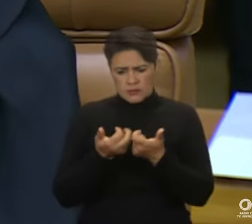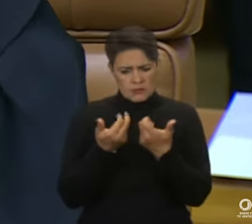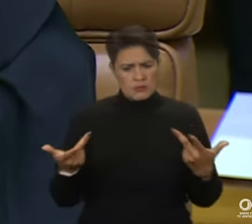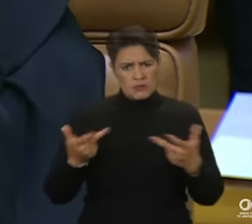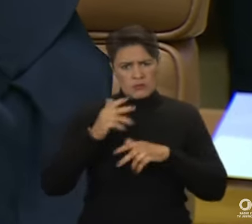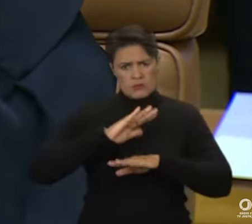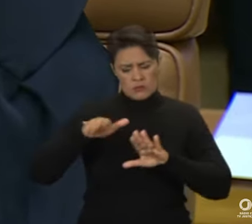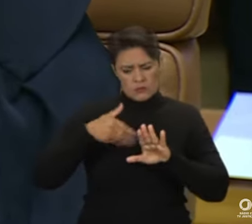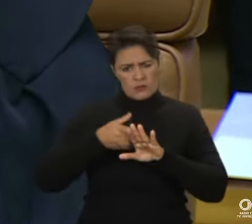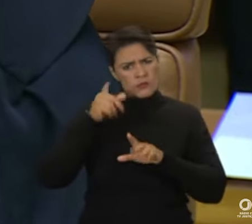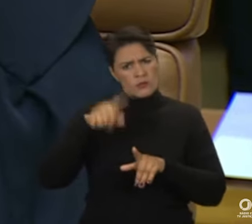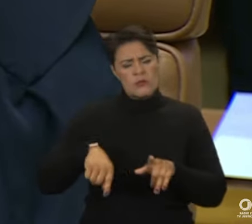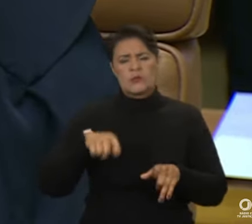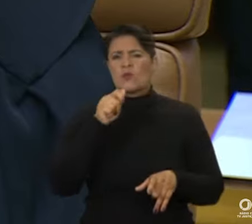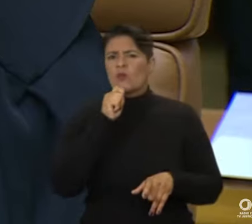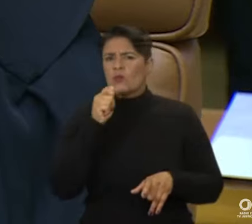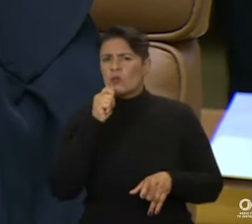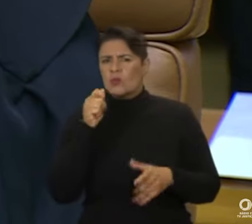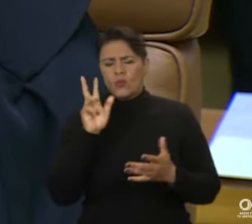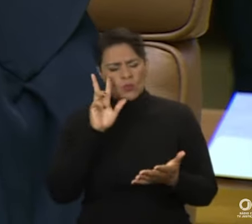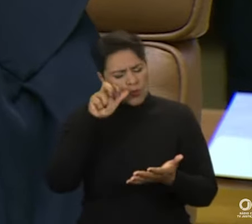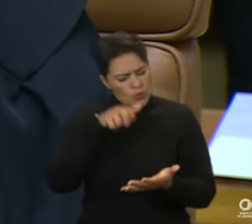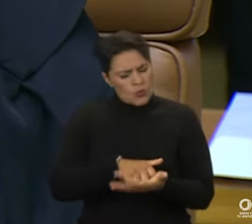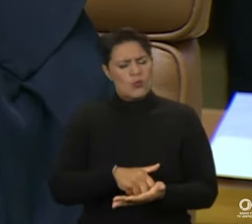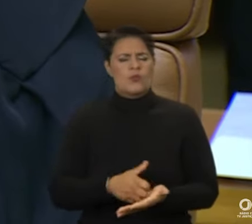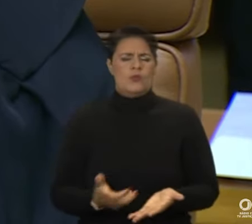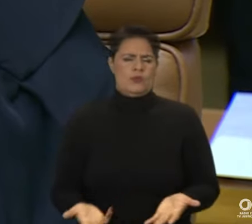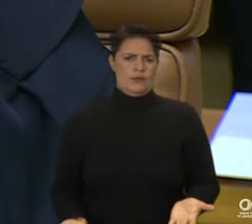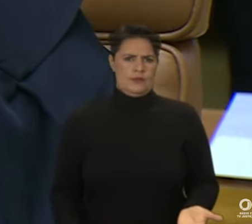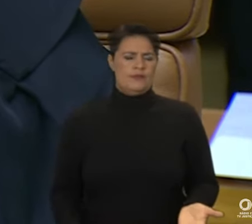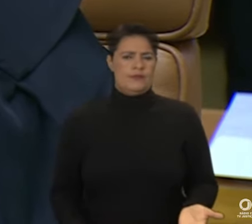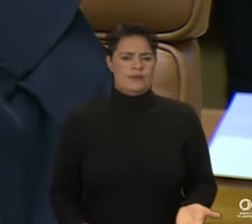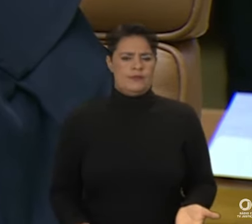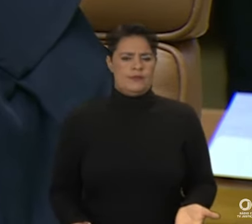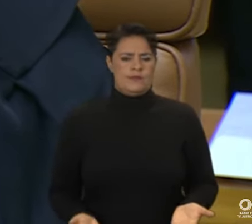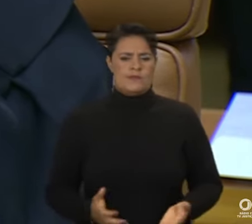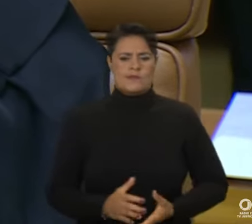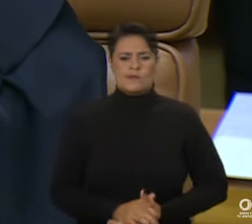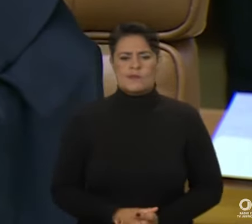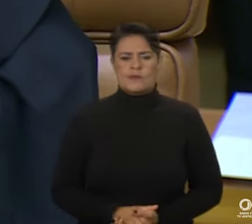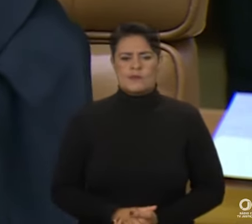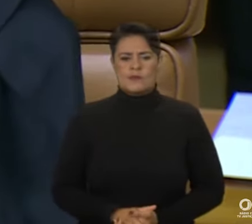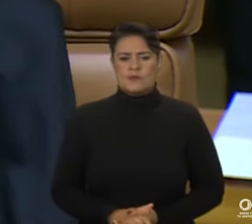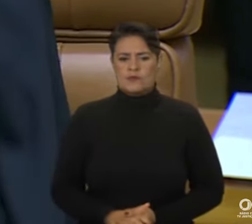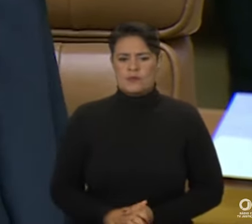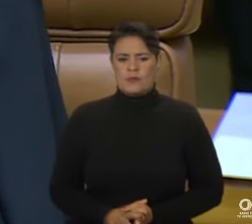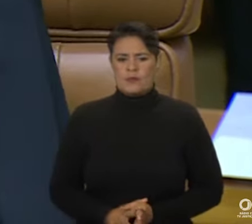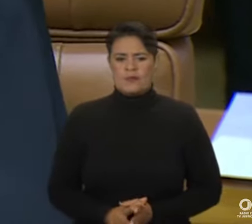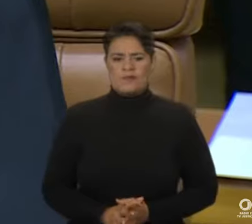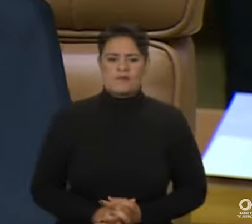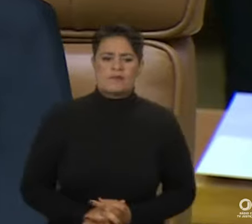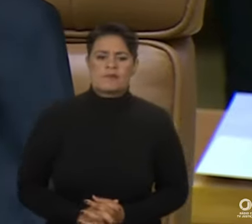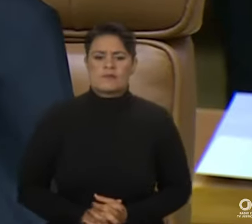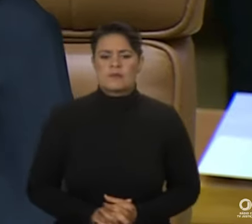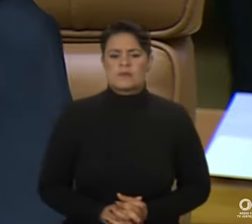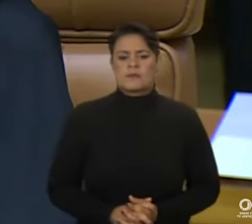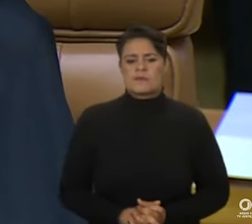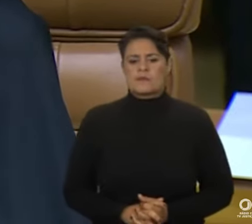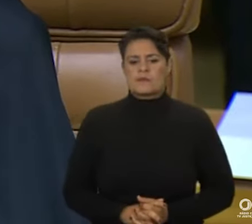impunidade de pessoas que perpetraram graves atos, inclusive tentativas